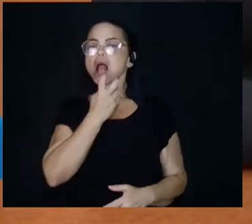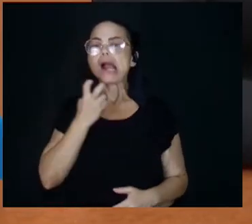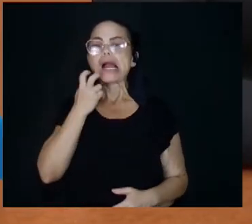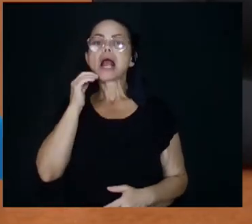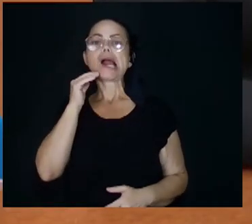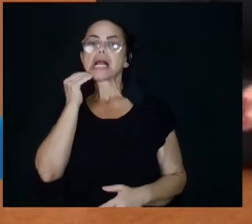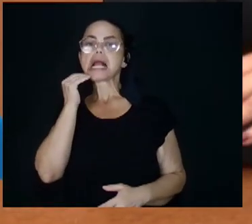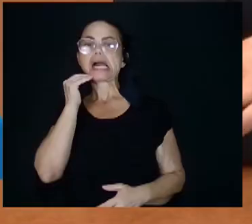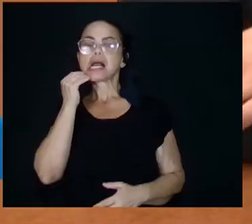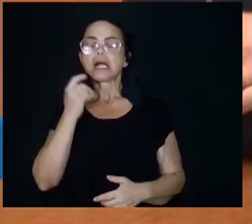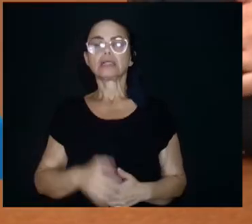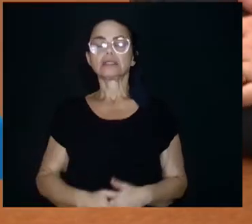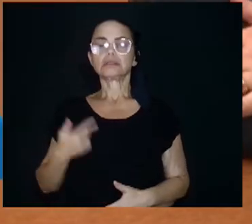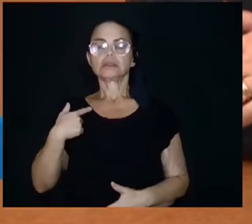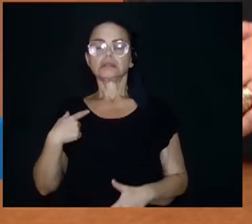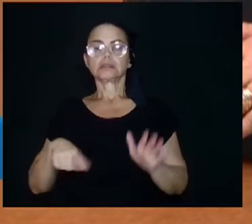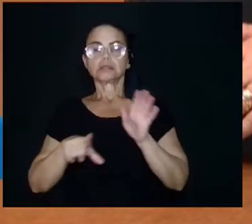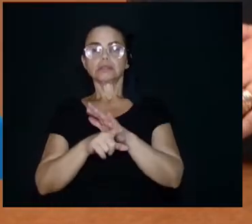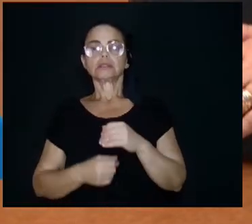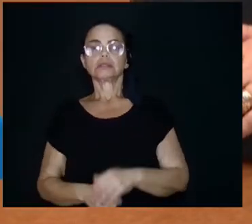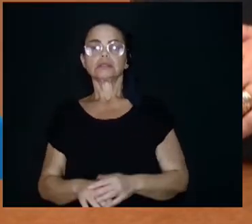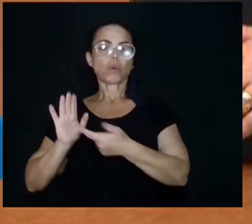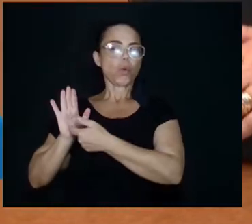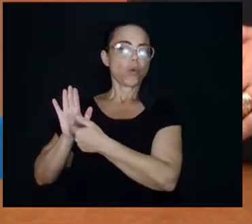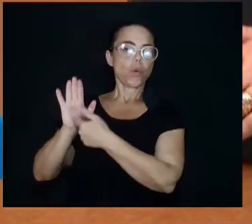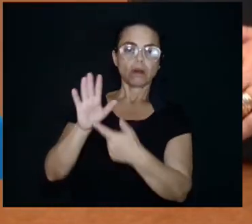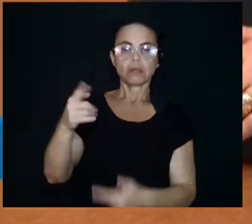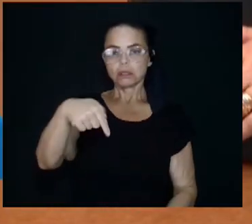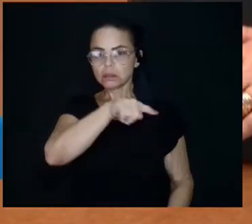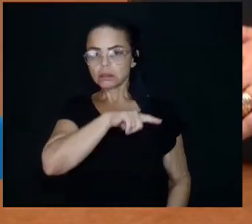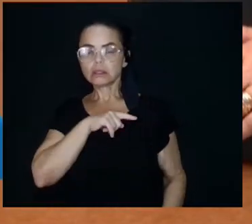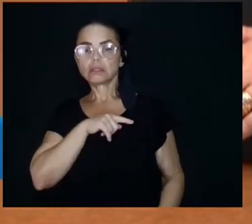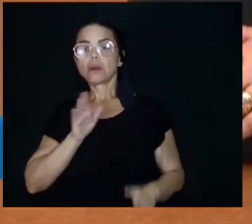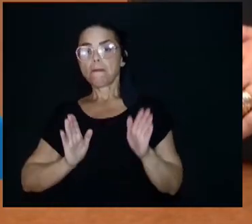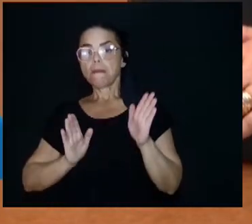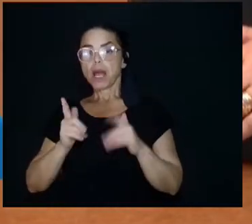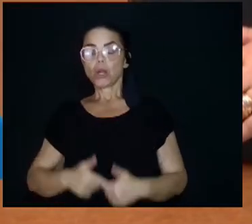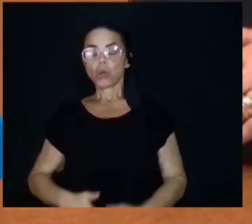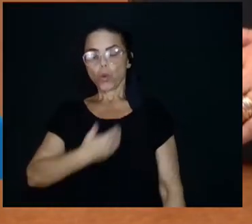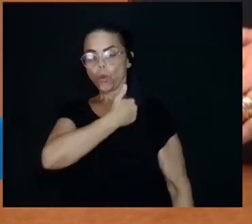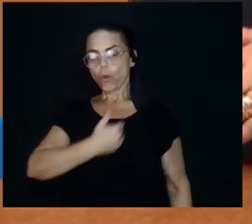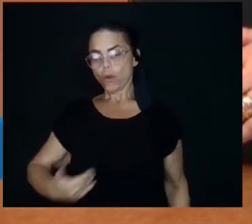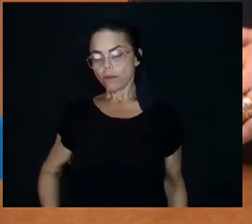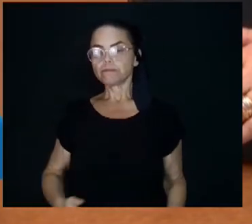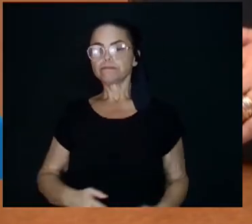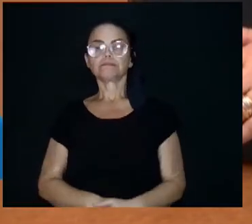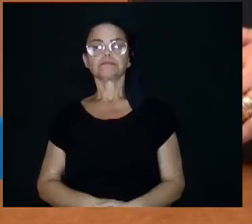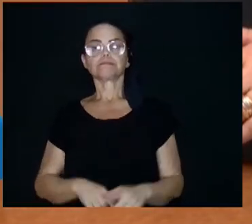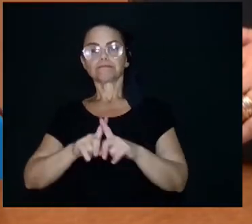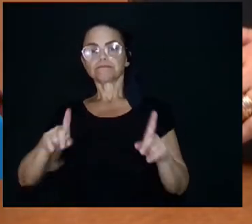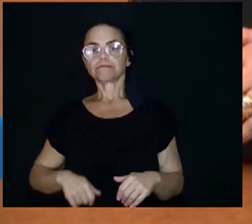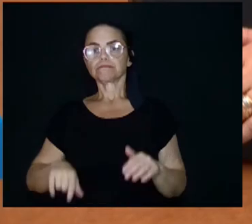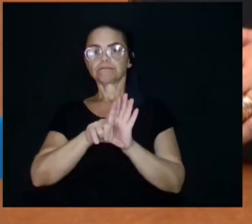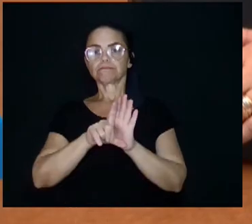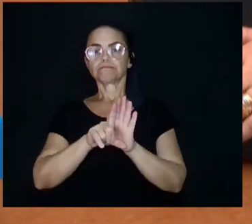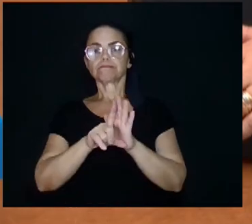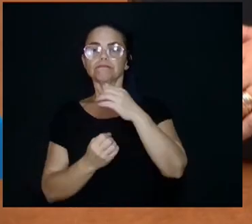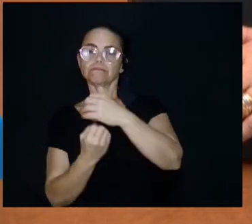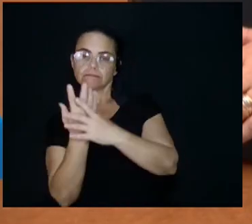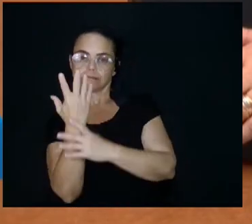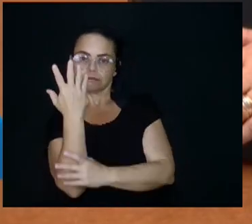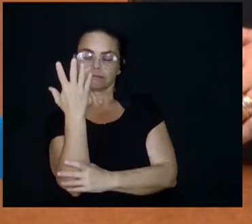Essa é uma lei que foi apresentada pelo nosso mandato, mas é uma lei que nasce a partir de uma